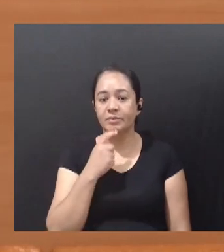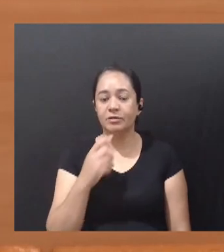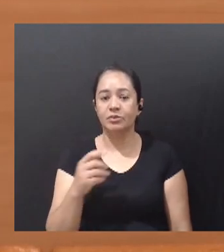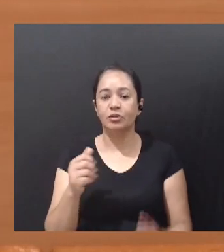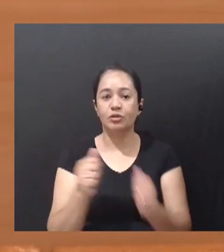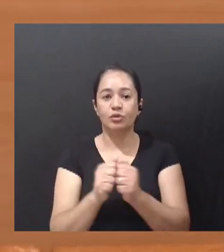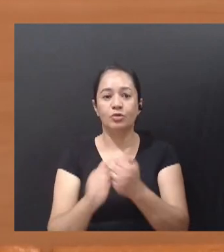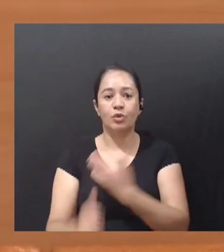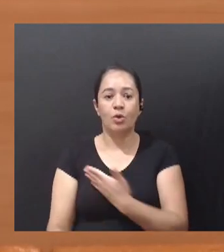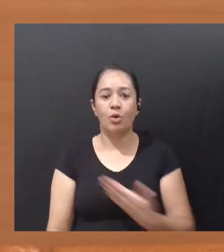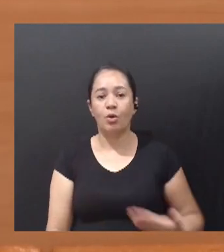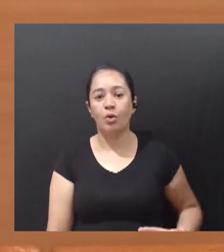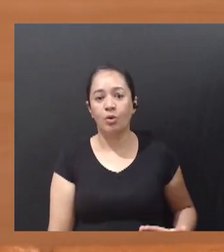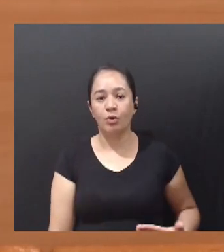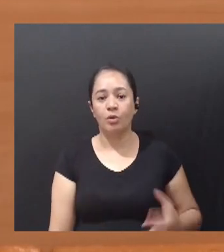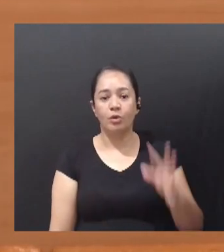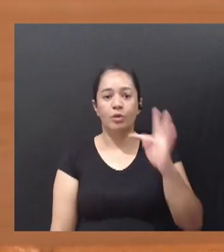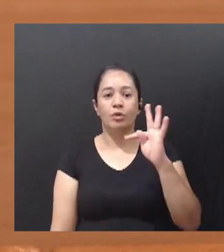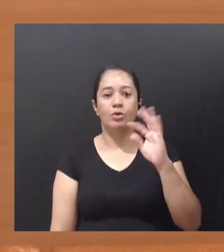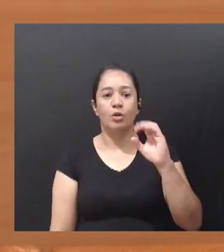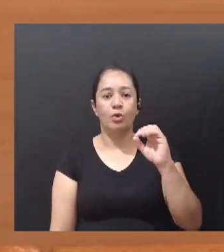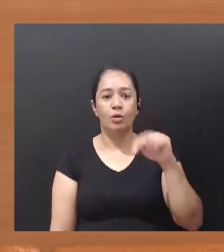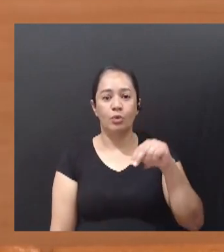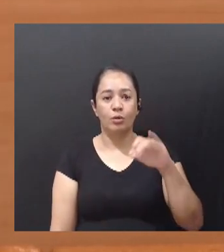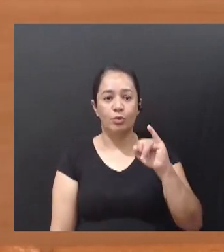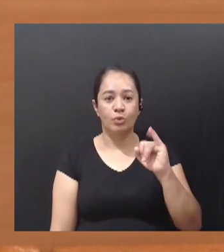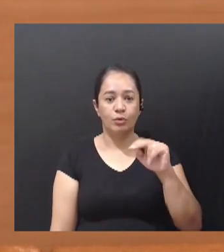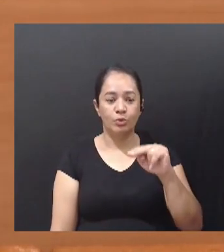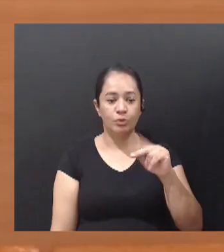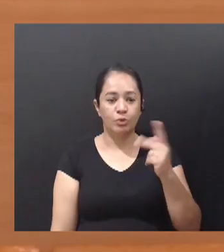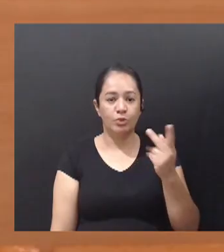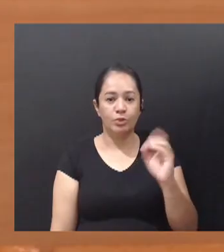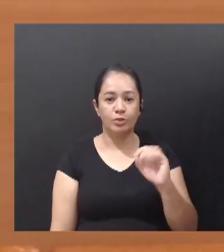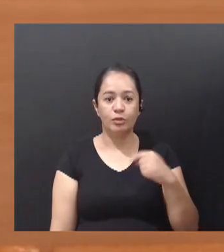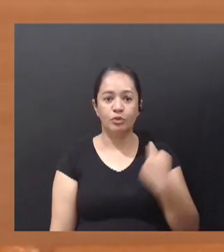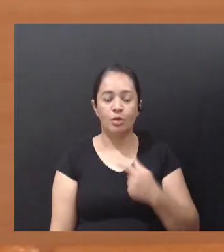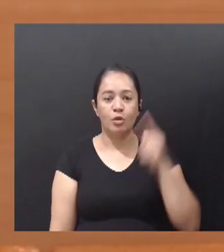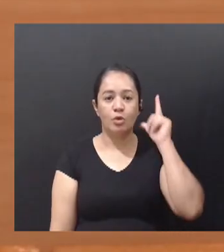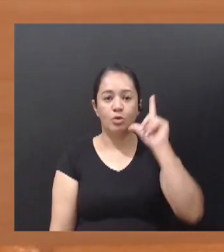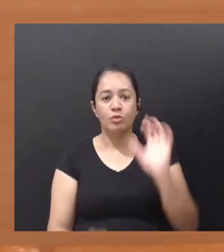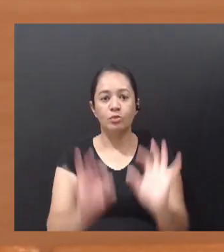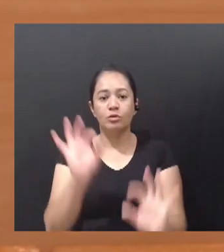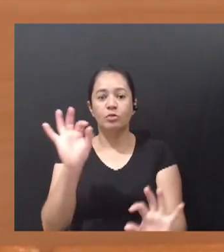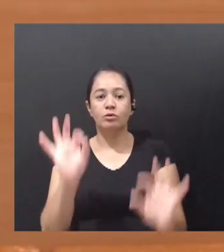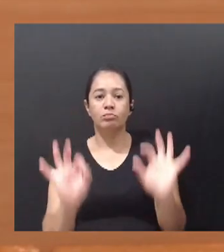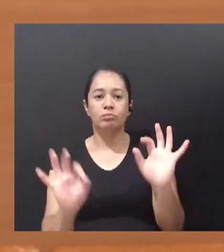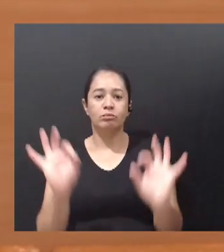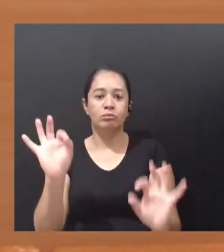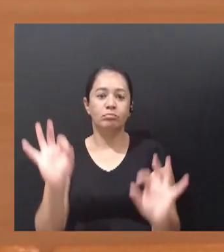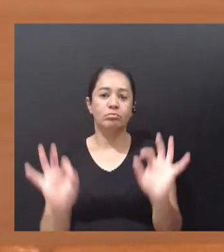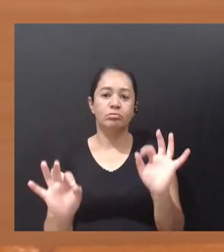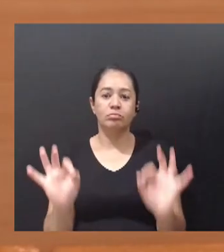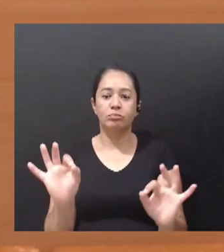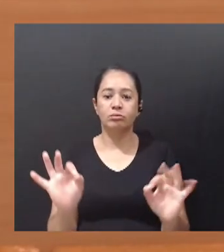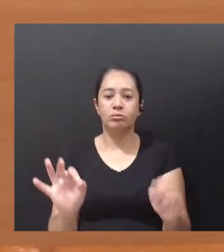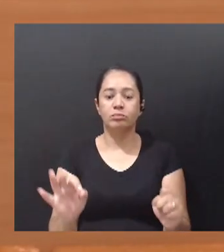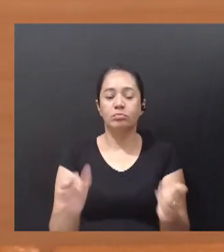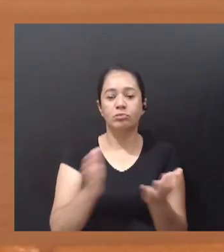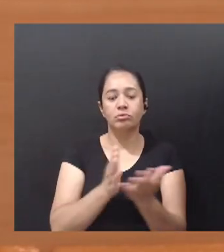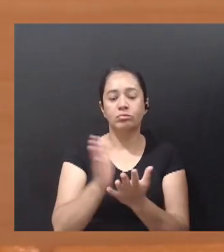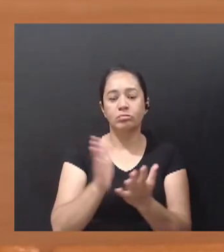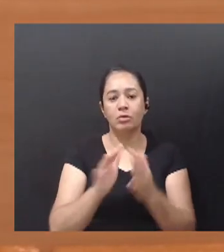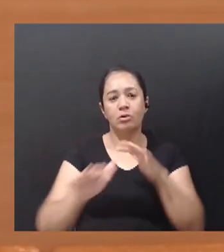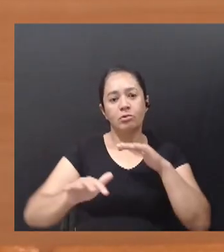do Toninho Zalene. A gente conseguiu se organizar como segmento. O hip hop em Campinas não